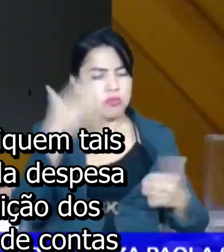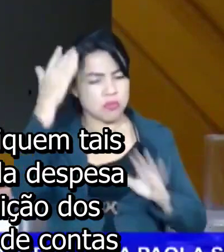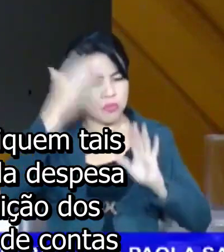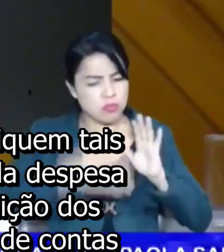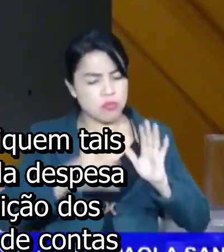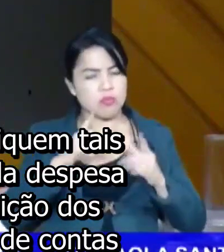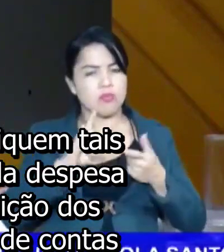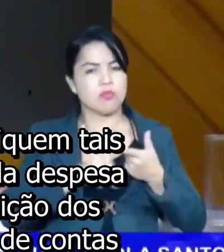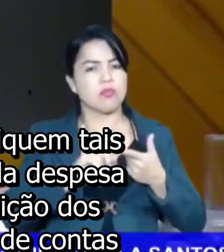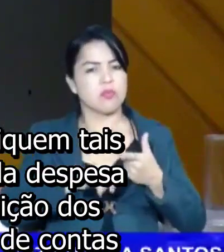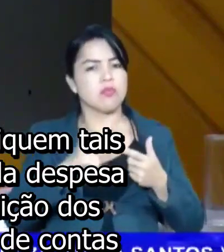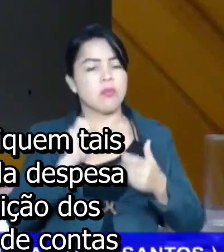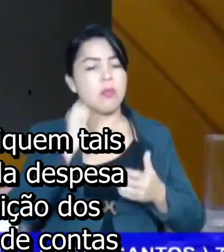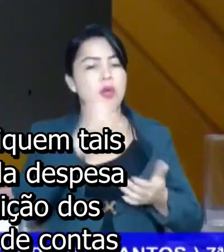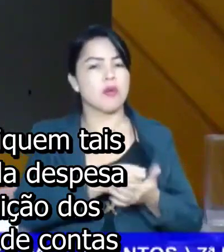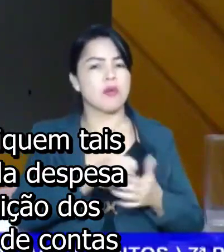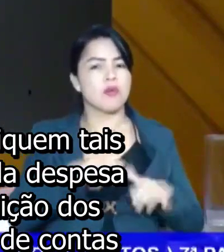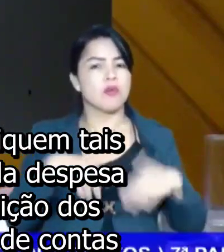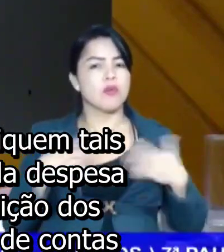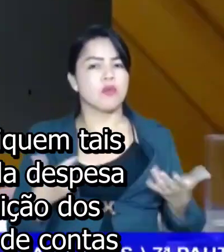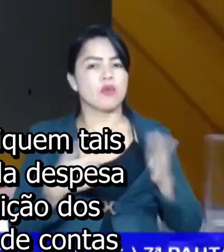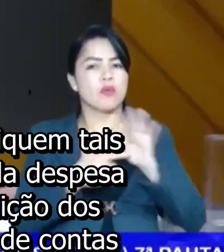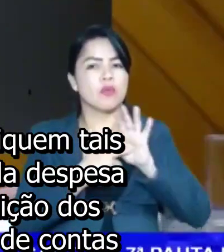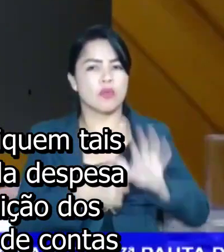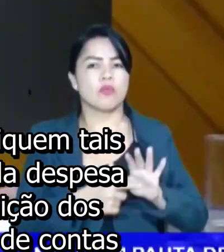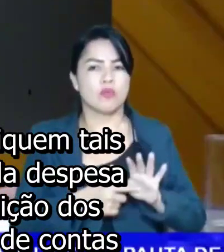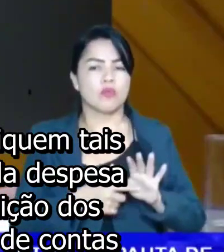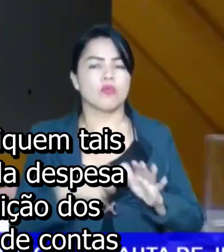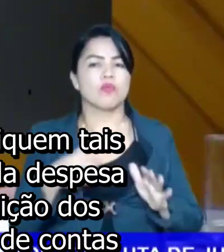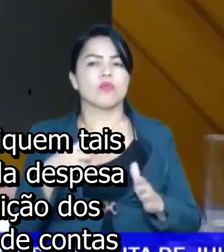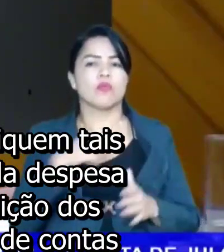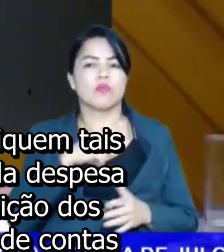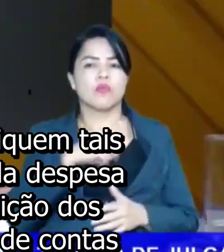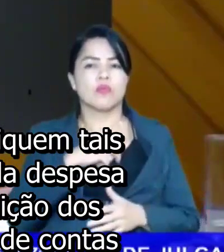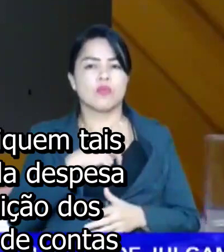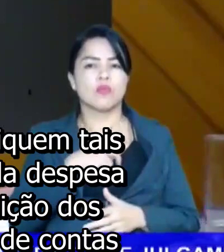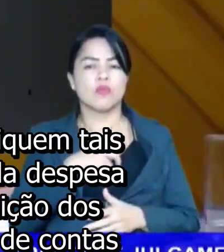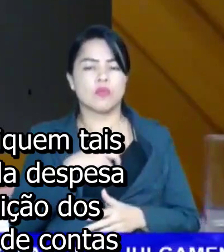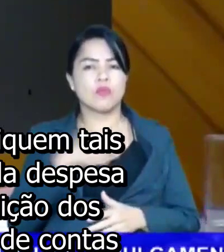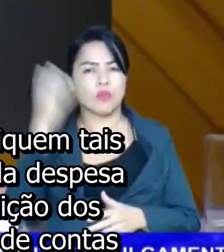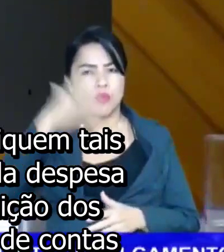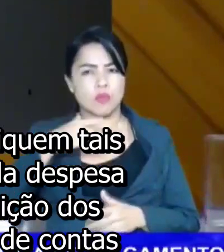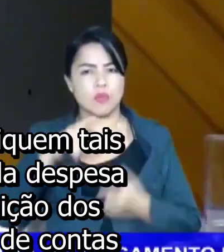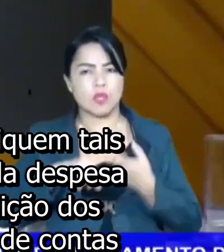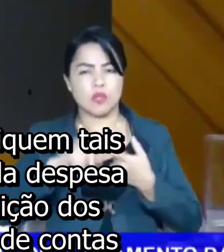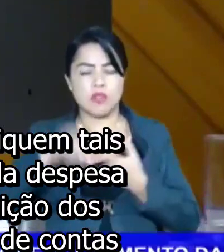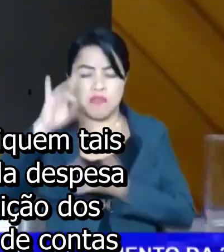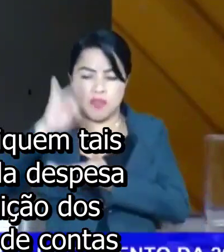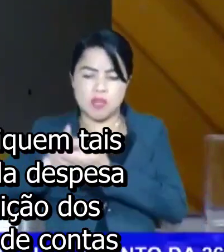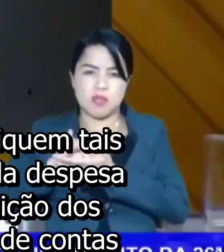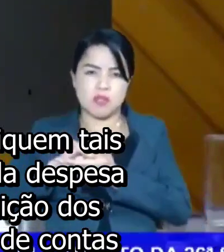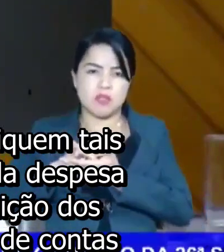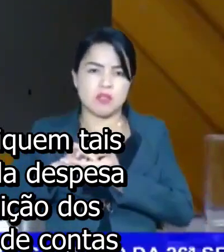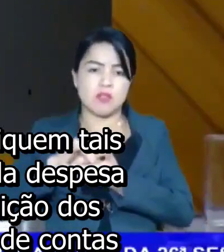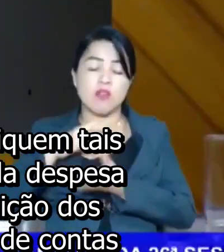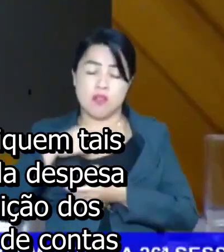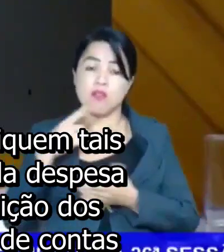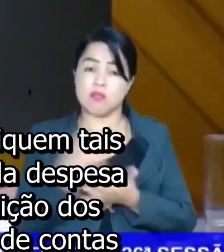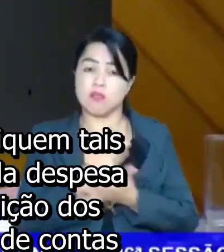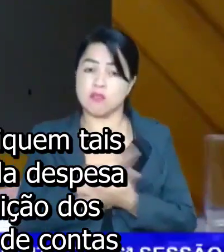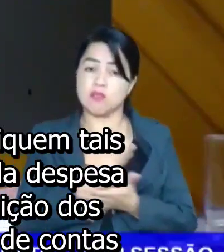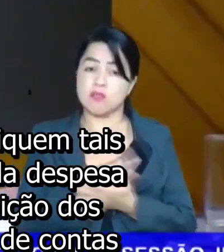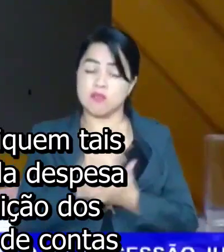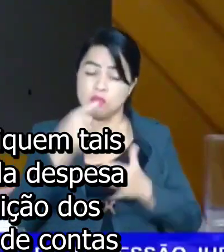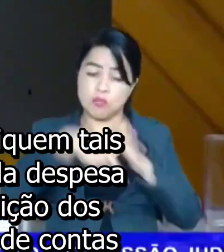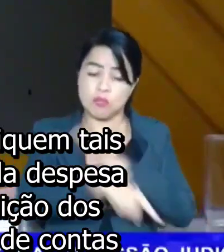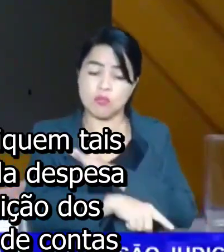que justifiquem tais pagamentos e atestam a regularidade e efetividade da despesa contratada, caracteriza falha grave e